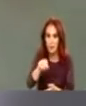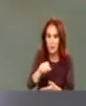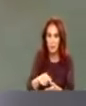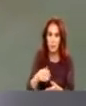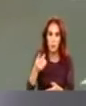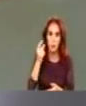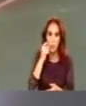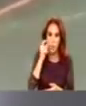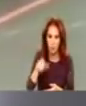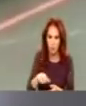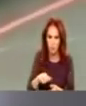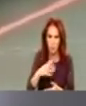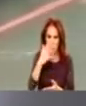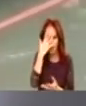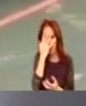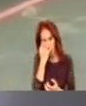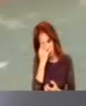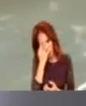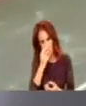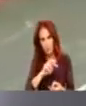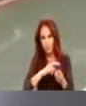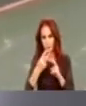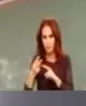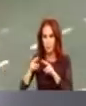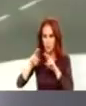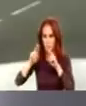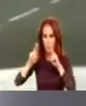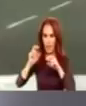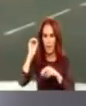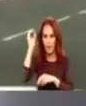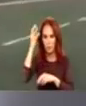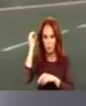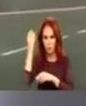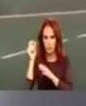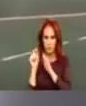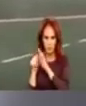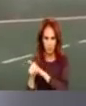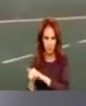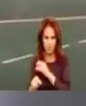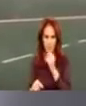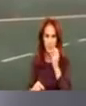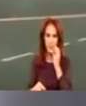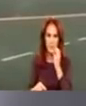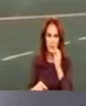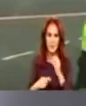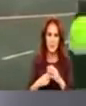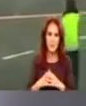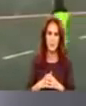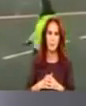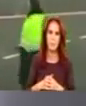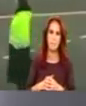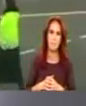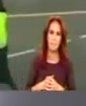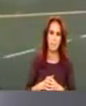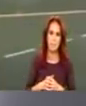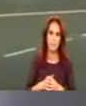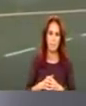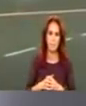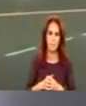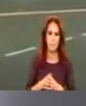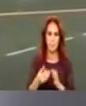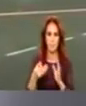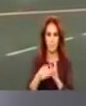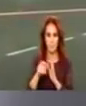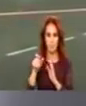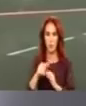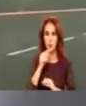respeitar. Se eles se intitulam, a gente respeita. Mas esse existe, o comunismo. O fascismo não. O comunismo existe.